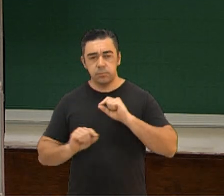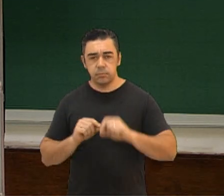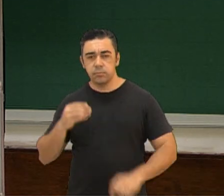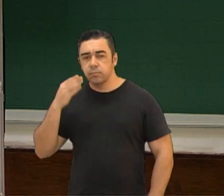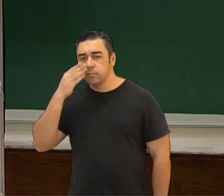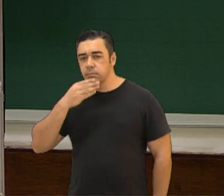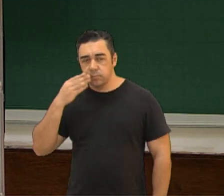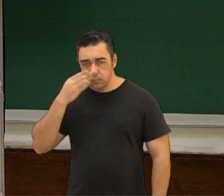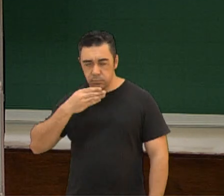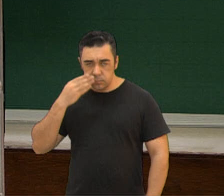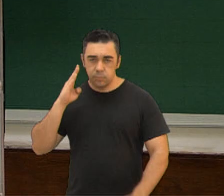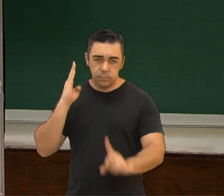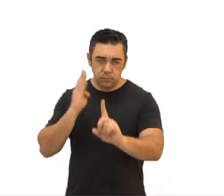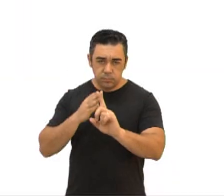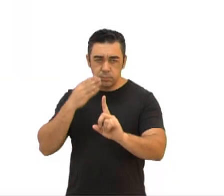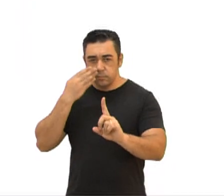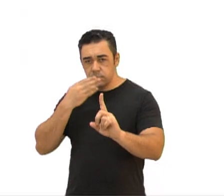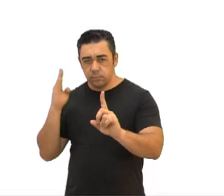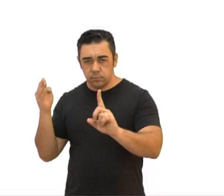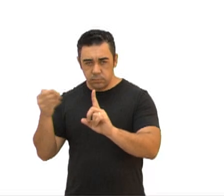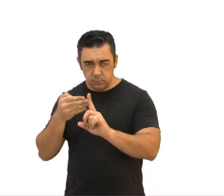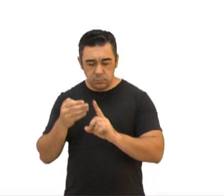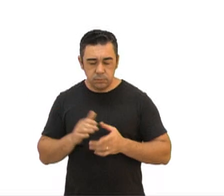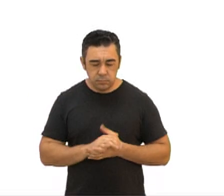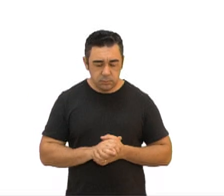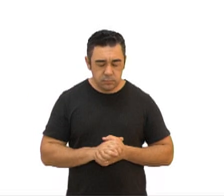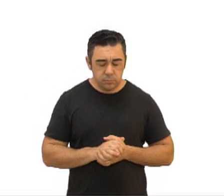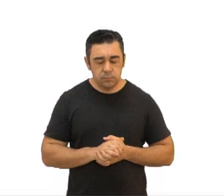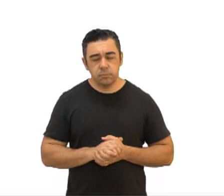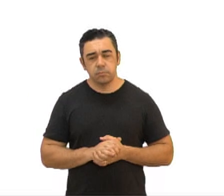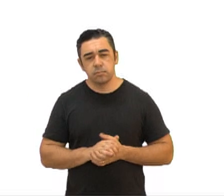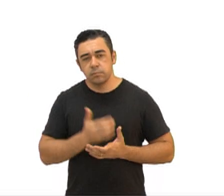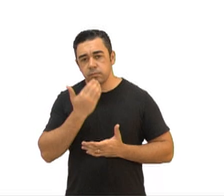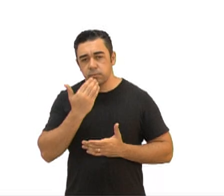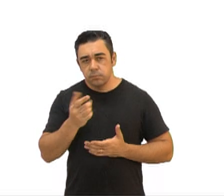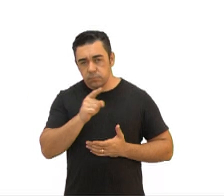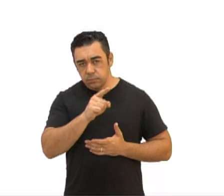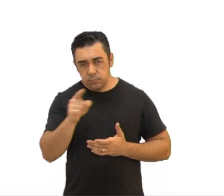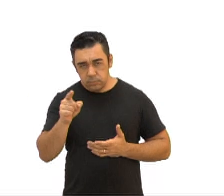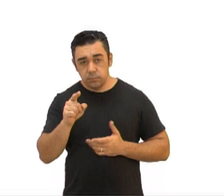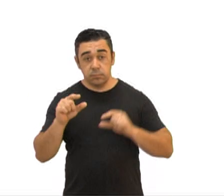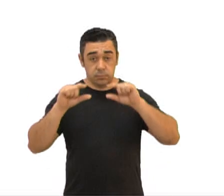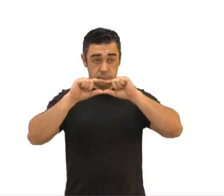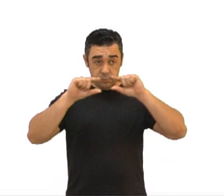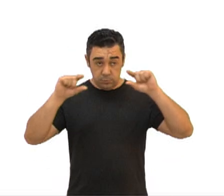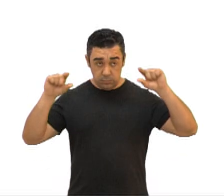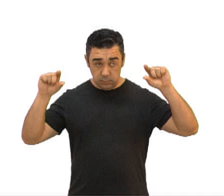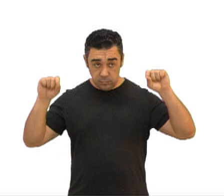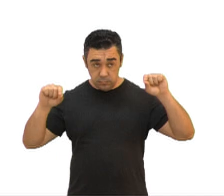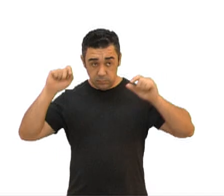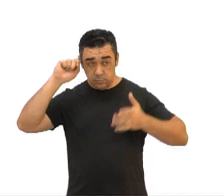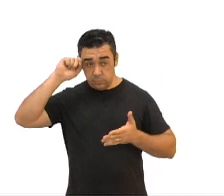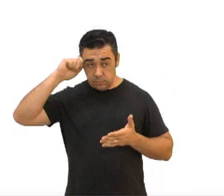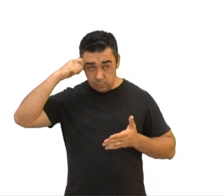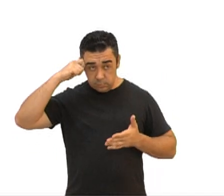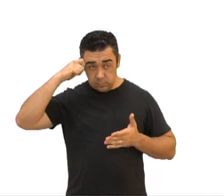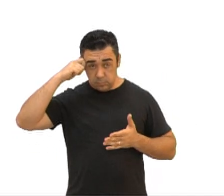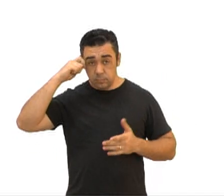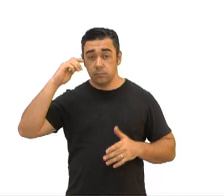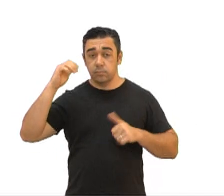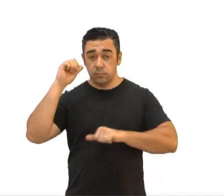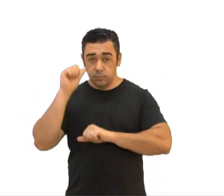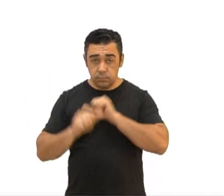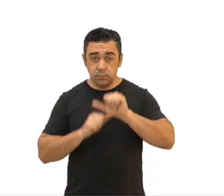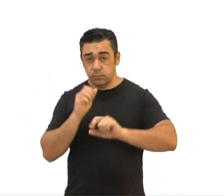né, o discurso direto e indireto. O exercício 4 agora pede para vocês passarem a frase destacada para o discurso